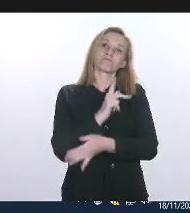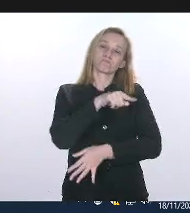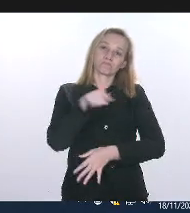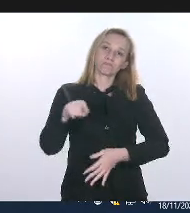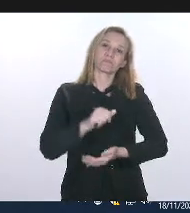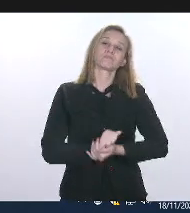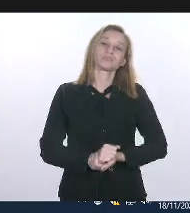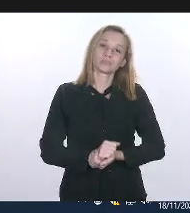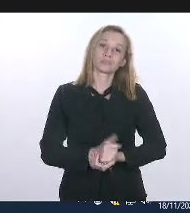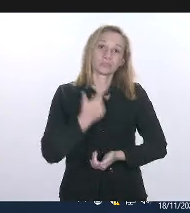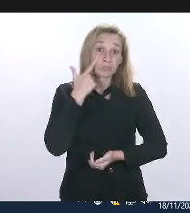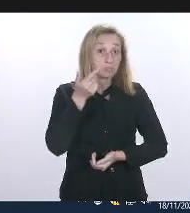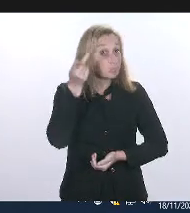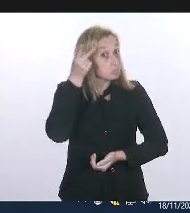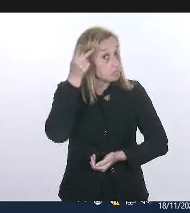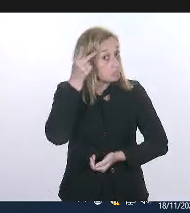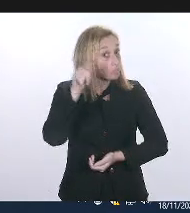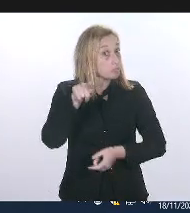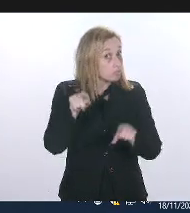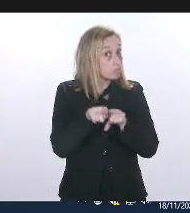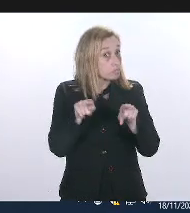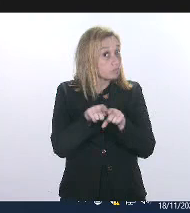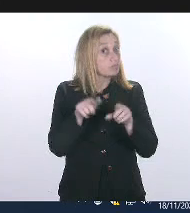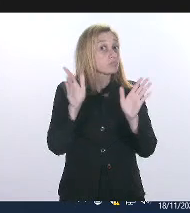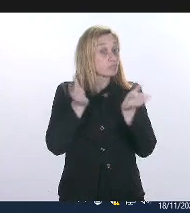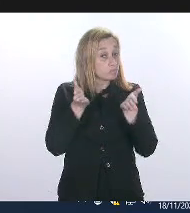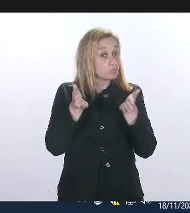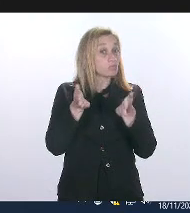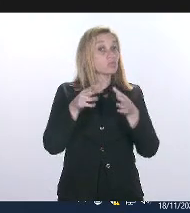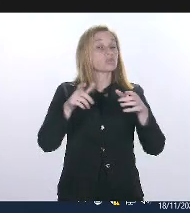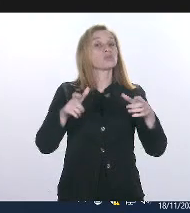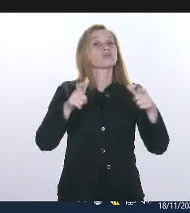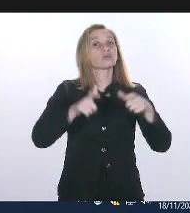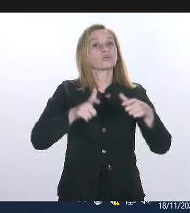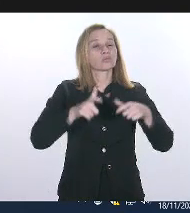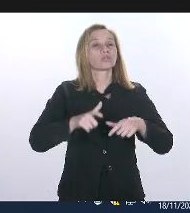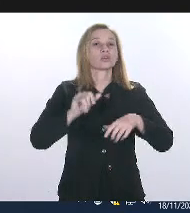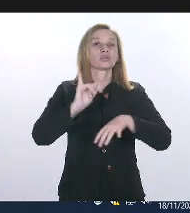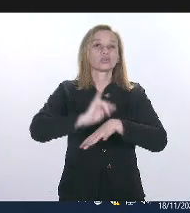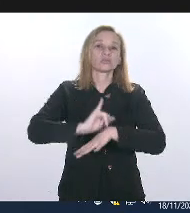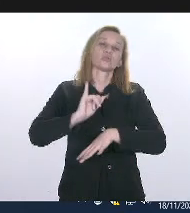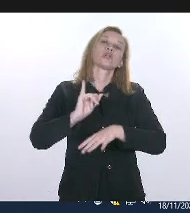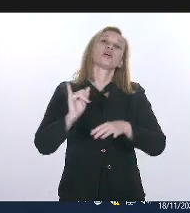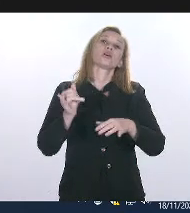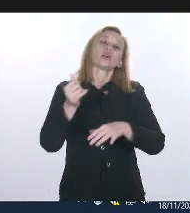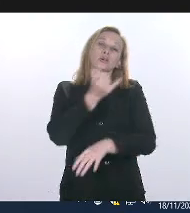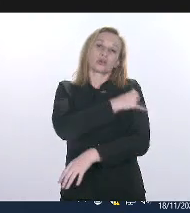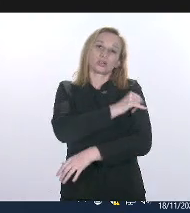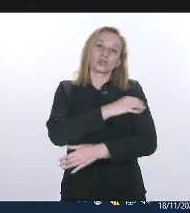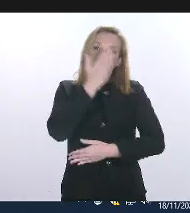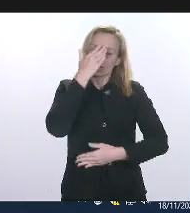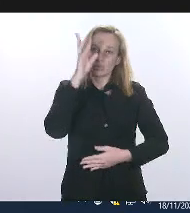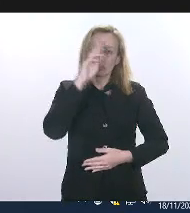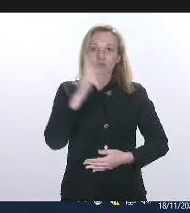porta, que a gente está vendo em São Paulo também e que a gente está vendo agora nos grandes centros do Rio de Janeiro. Obrigado, presidente.